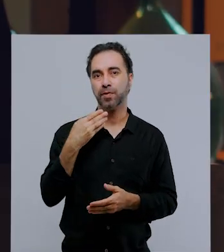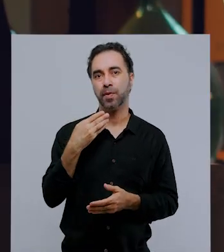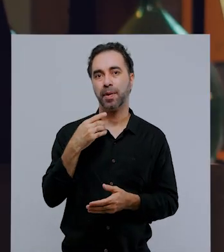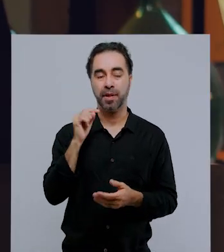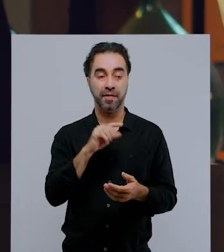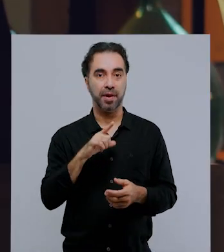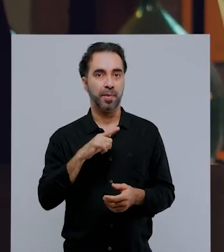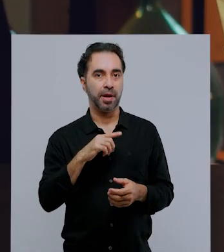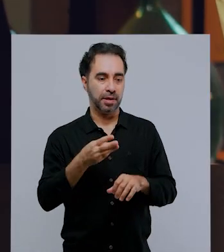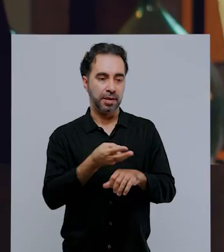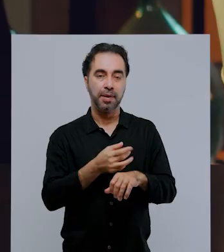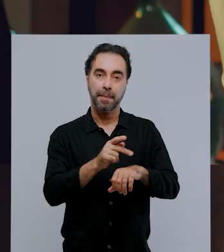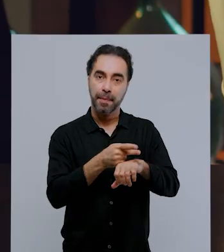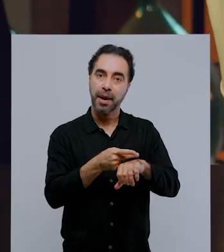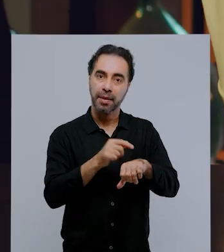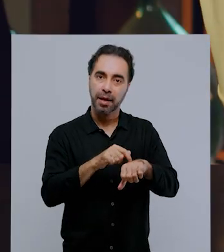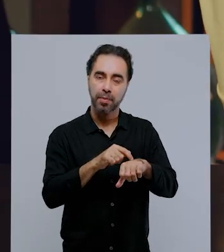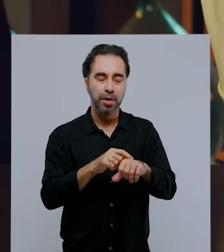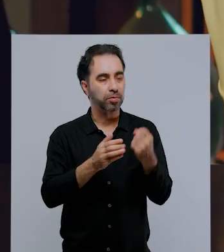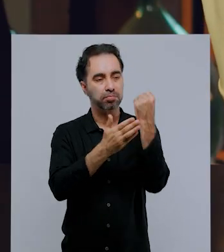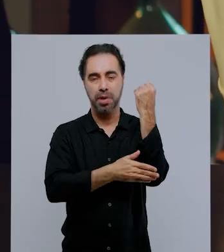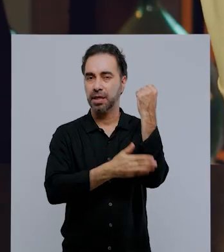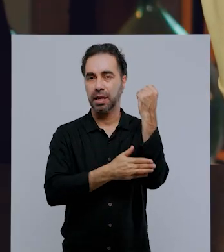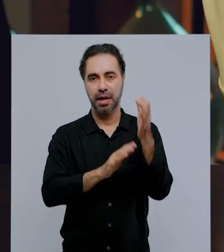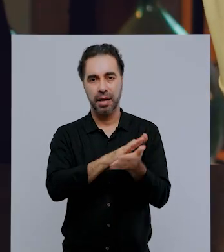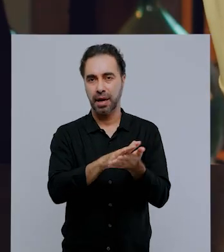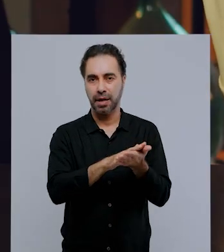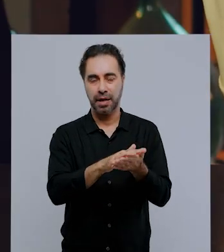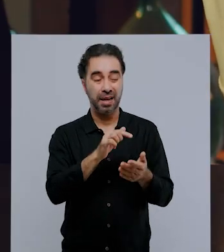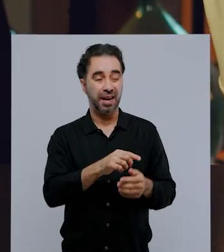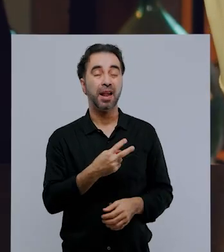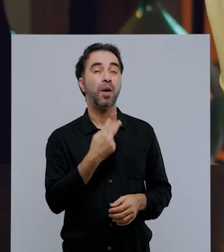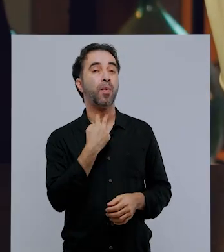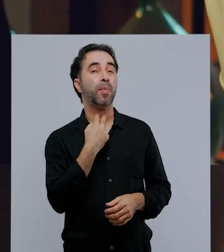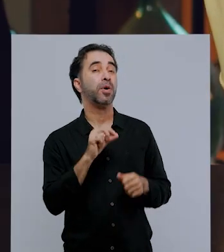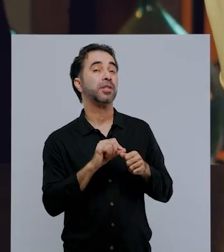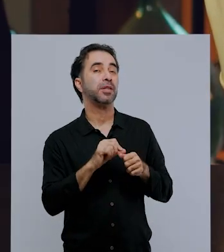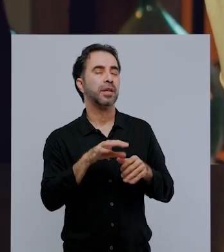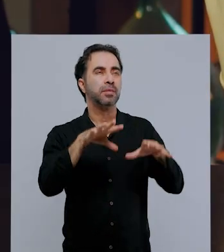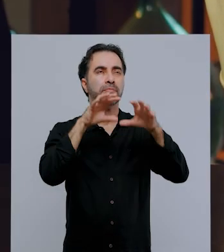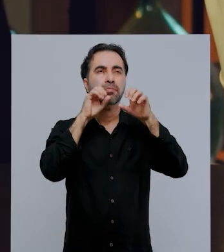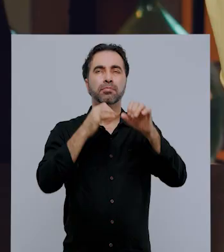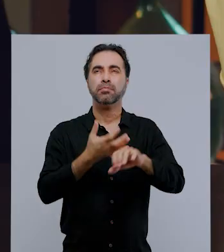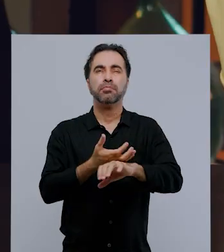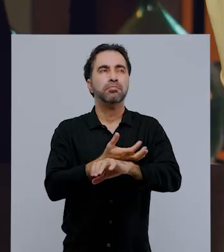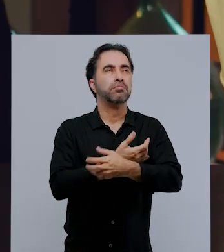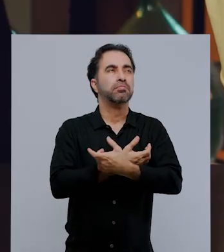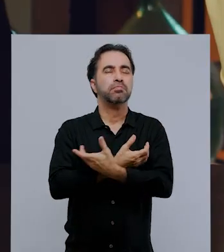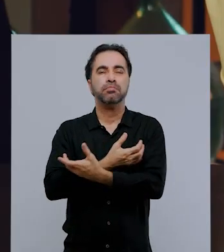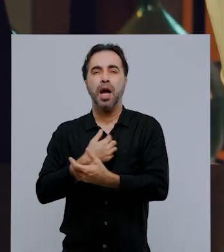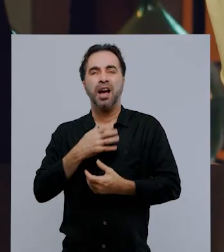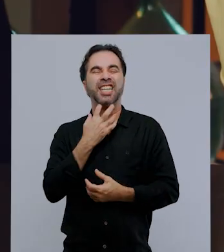numa cachaça prata, porque ela não passou por madeira nenhum. Então ela não pode ter nenhum defeito sensorial, não pode arder,